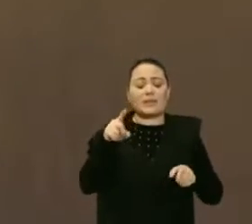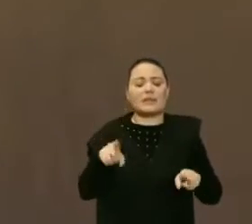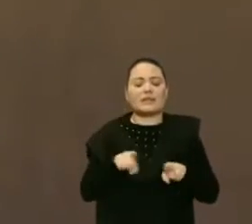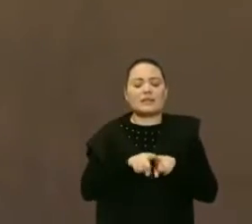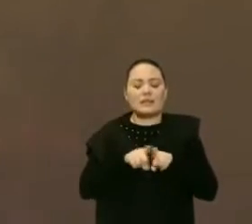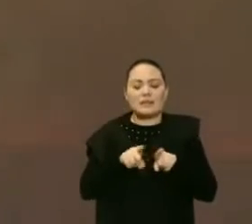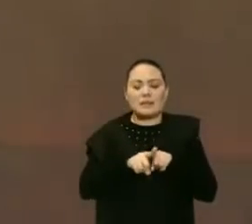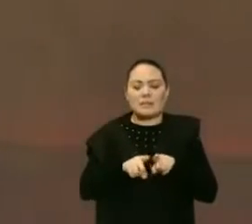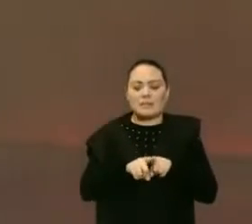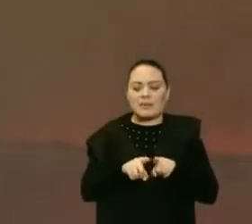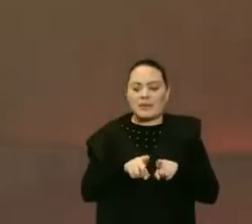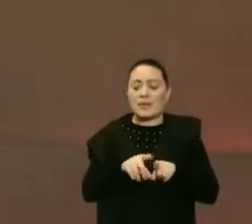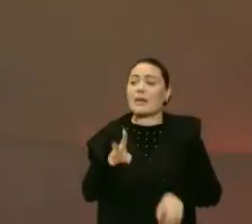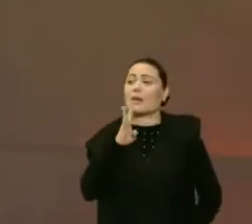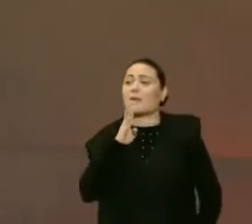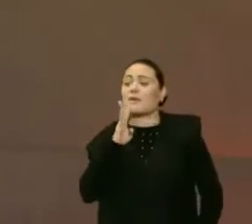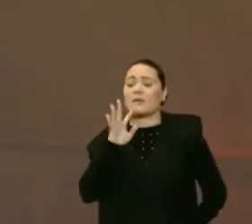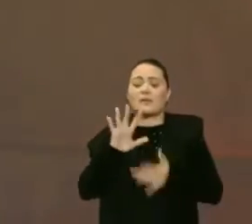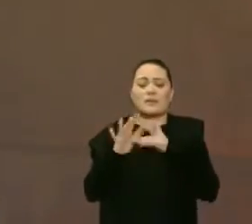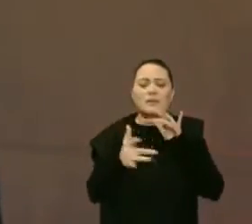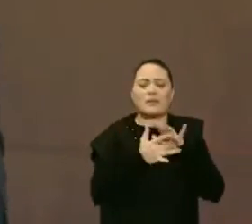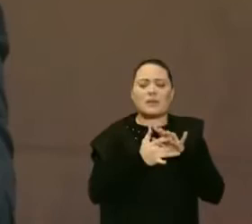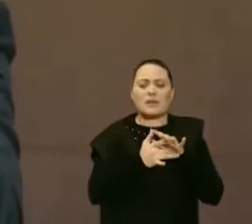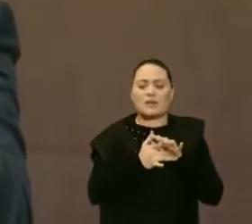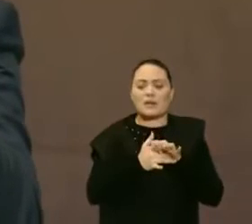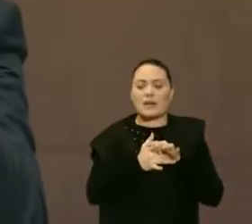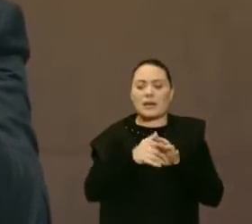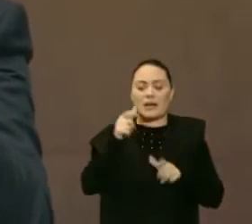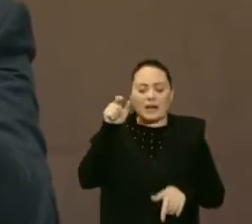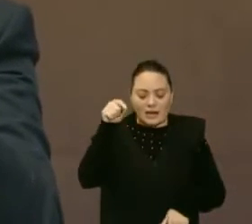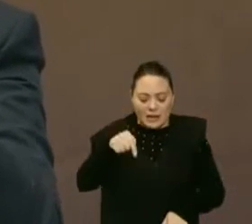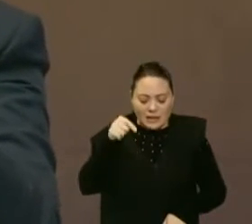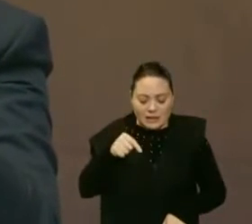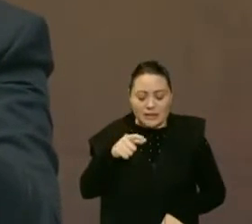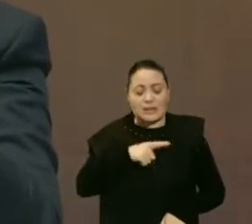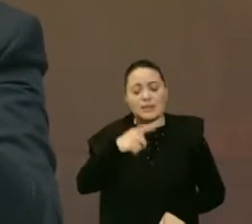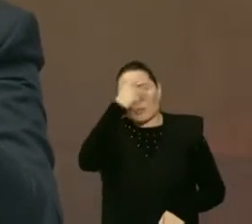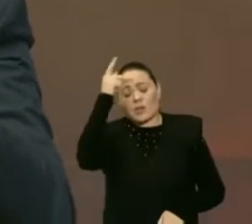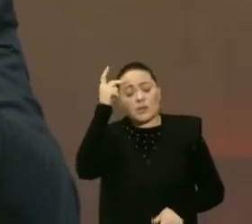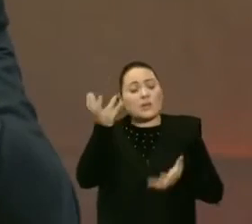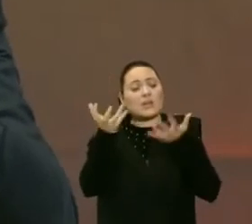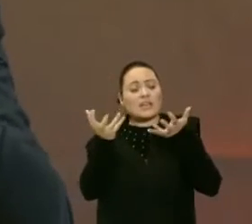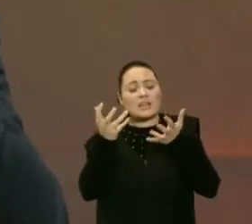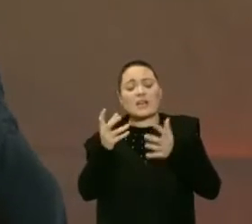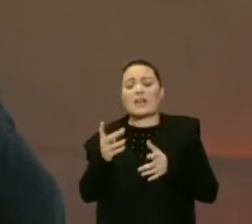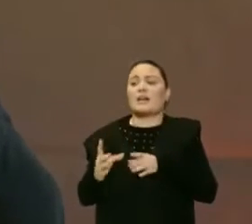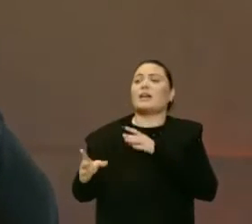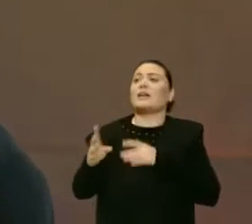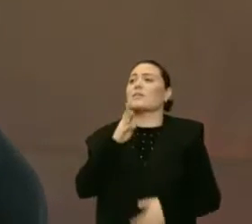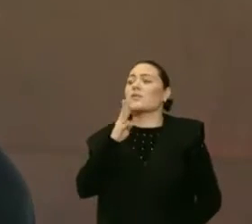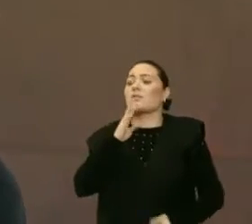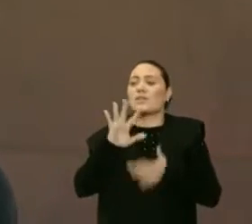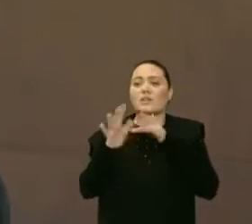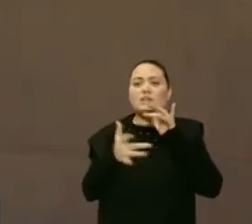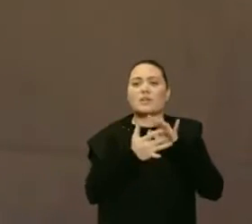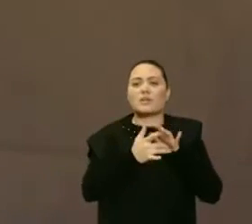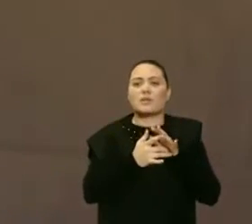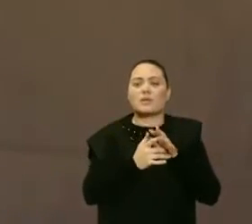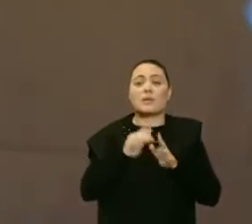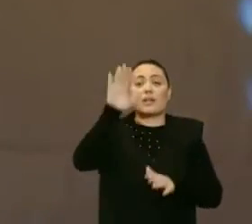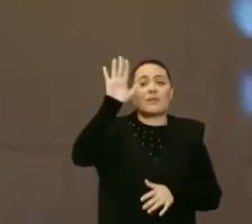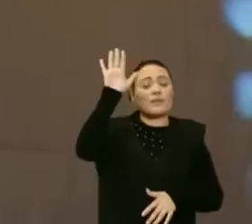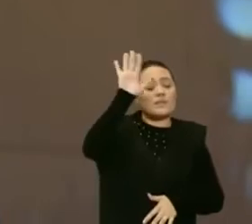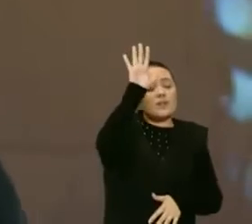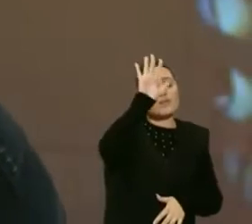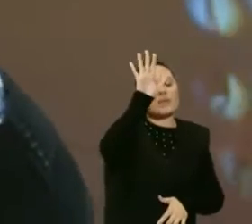neste lugar, você quer conhecê-lo dessa maneira, onde você está, levante sua mão bem alta, eu quero orar por você. Deus te abençoe, Deus te abençoe, Deus te